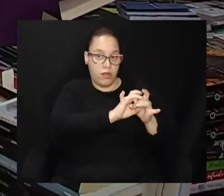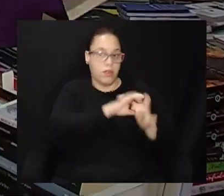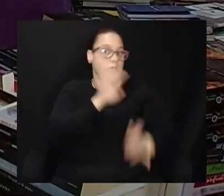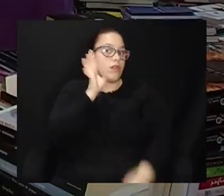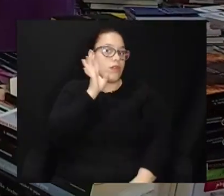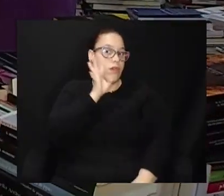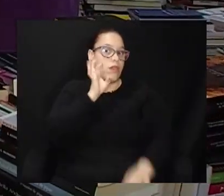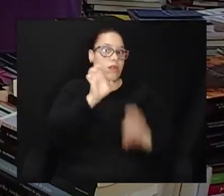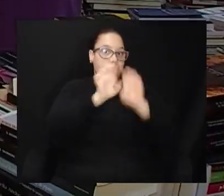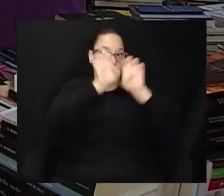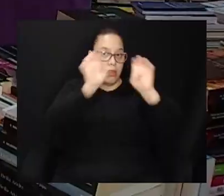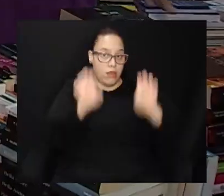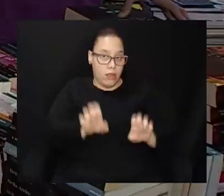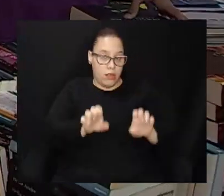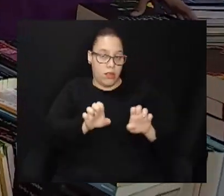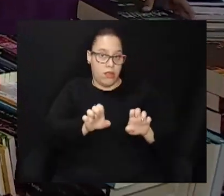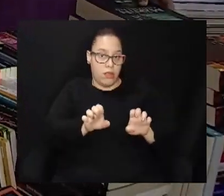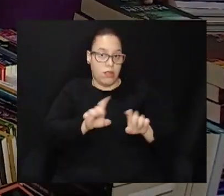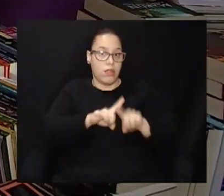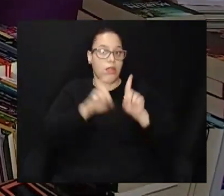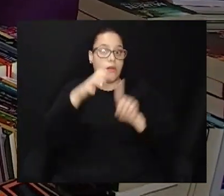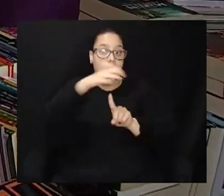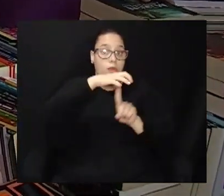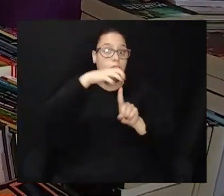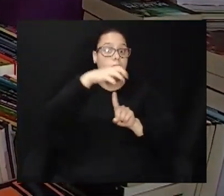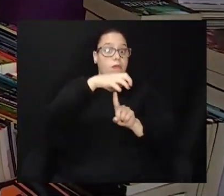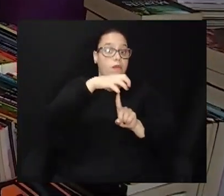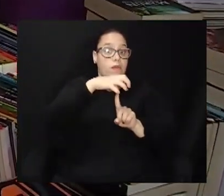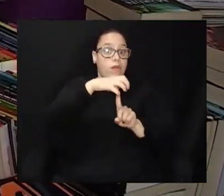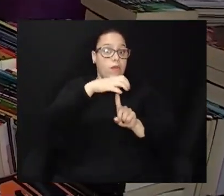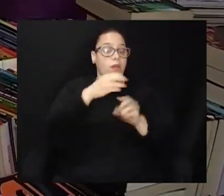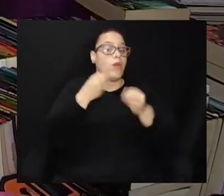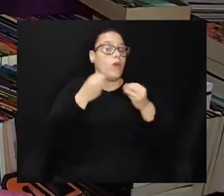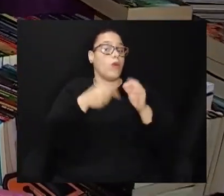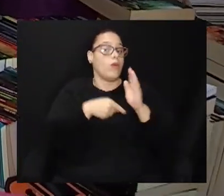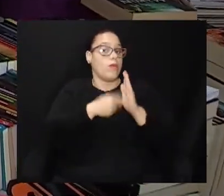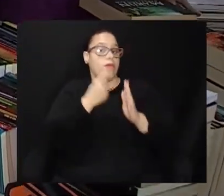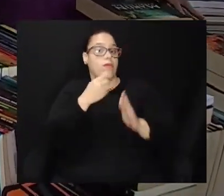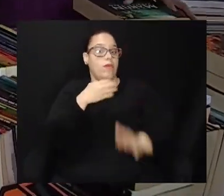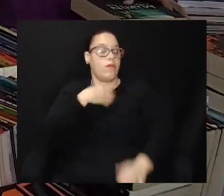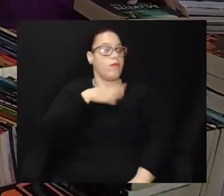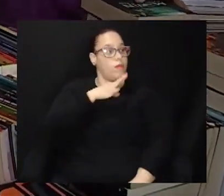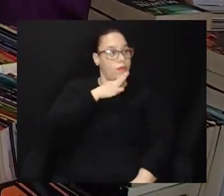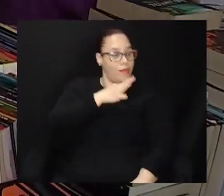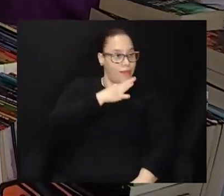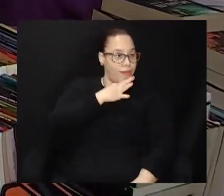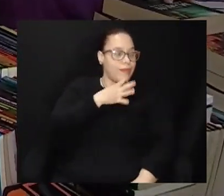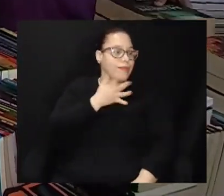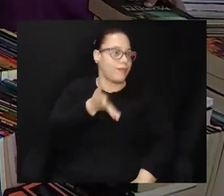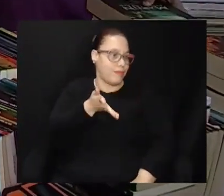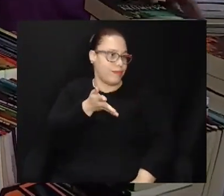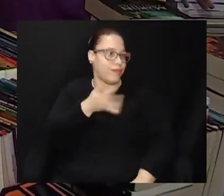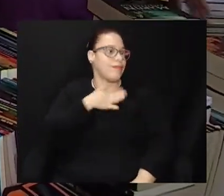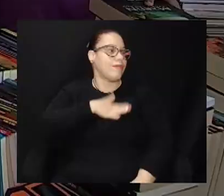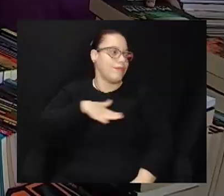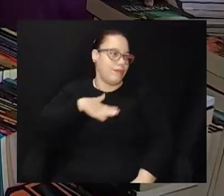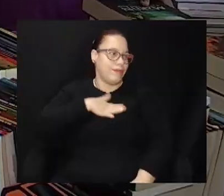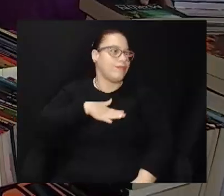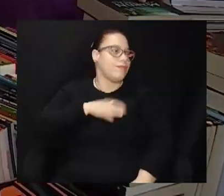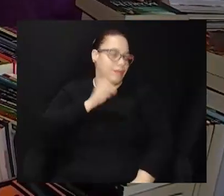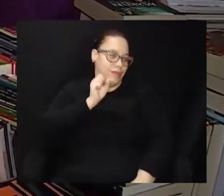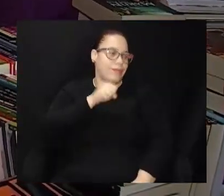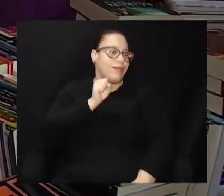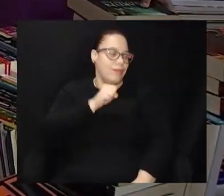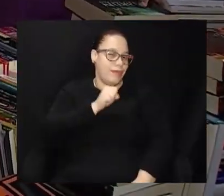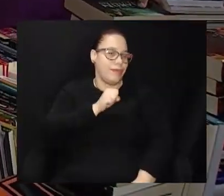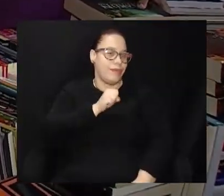daqui, mas a feira, como é minha primeira, eu ainda estou conhecendo bastante e eu estou gostando, porque a gente vai saber o lançamento